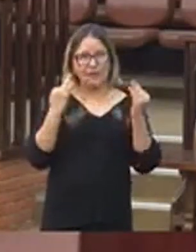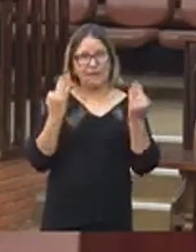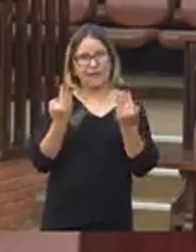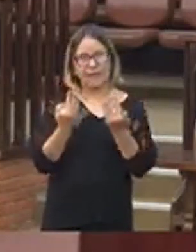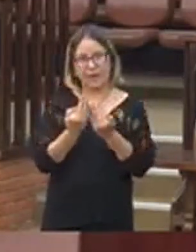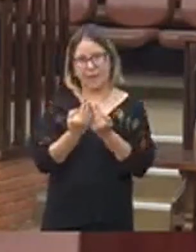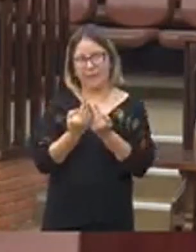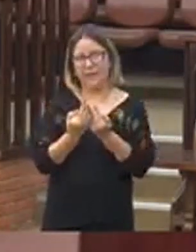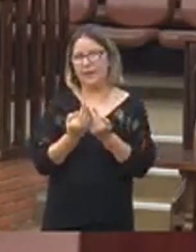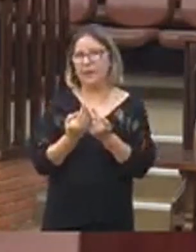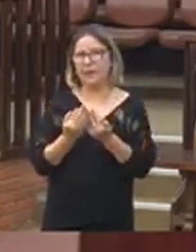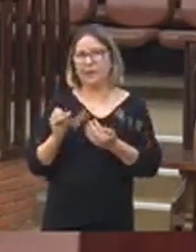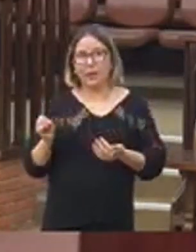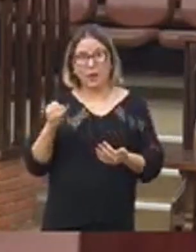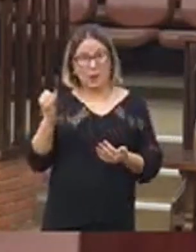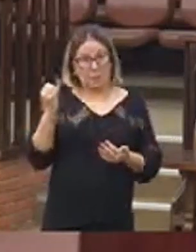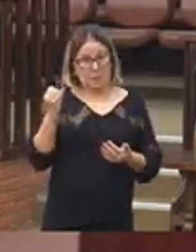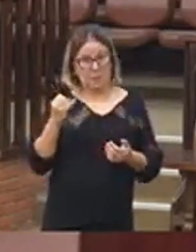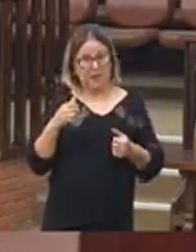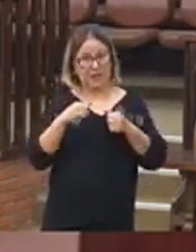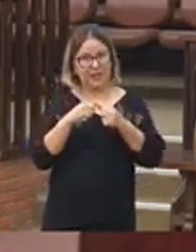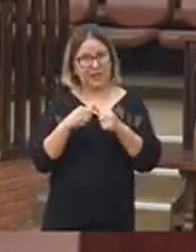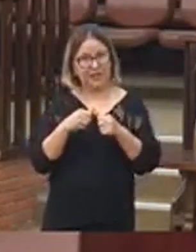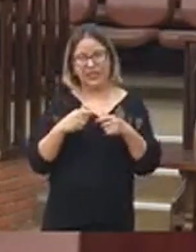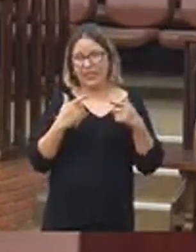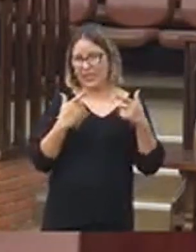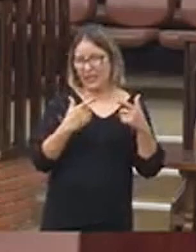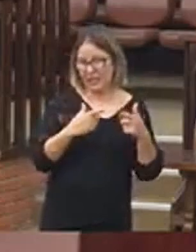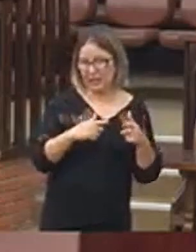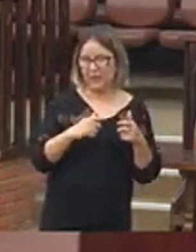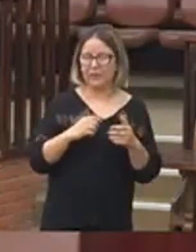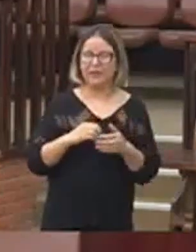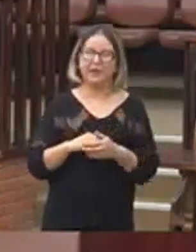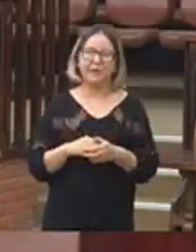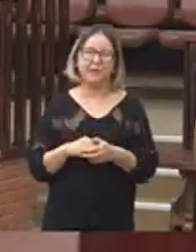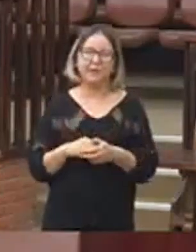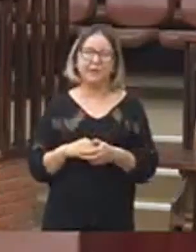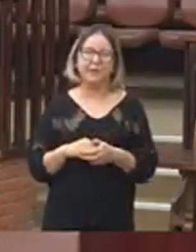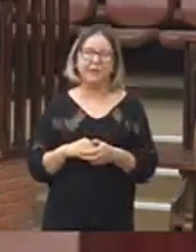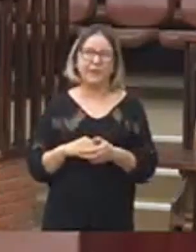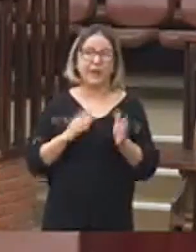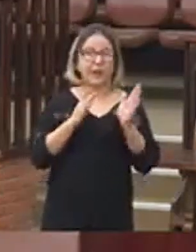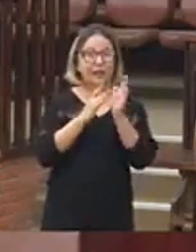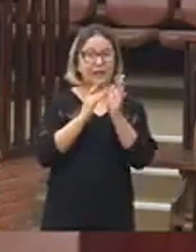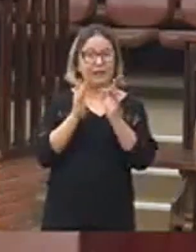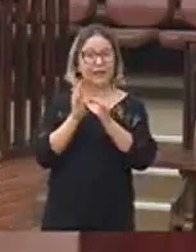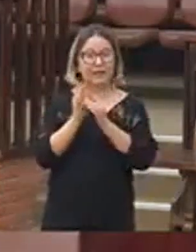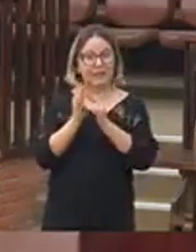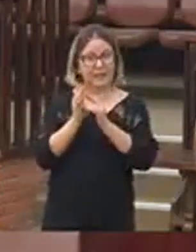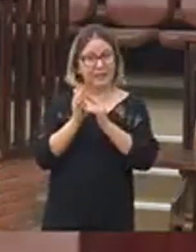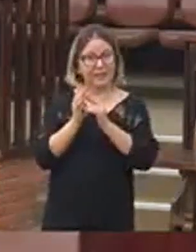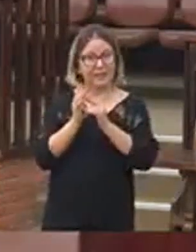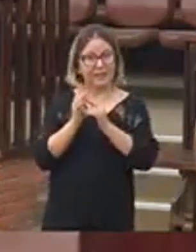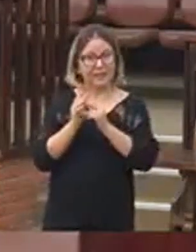que ele costumava ficar ali. Imagina que privilégio que eles